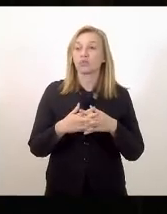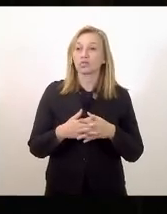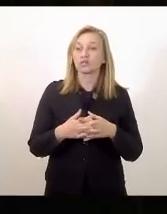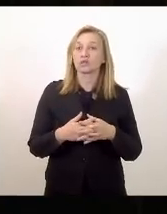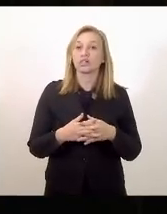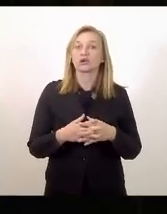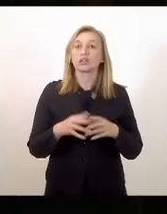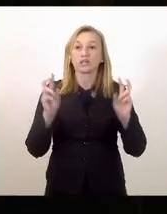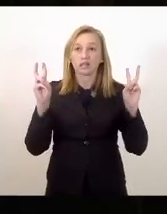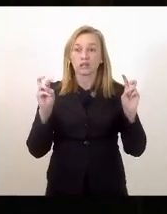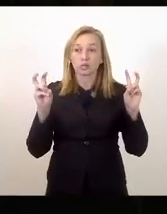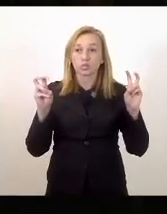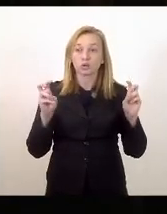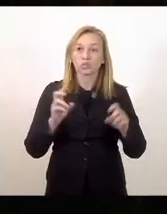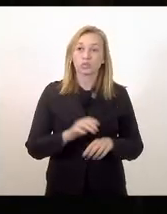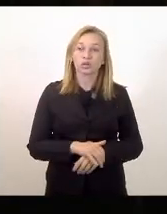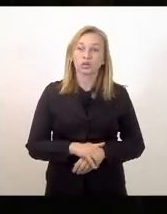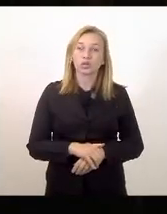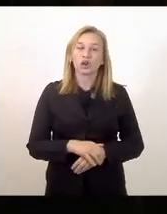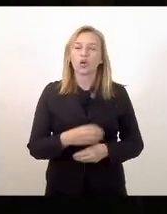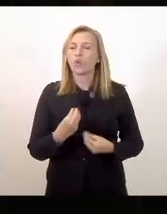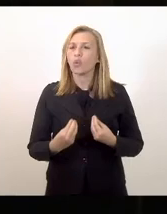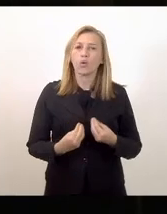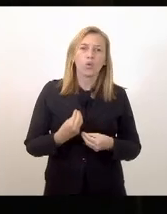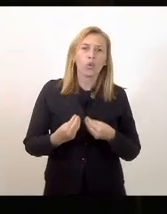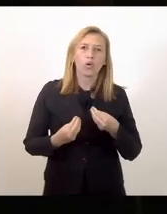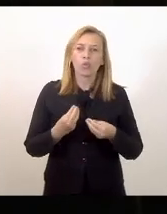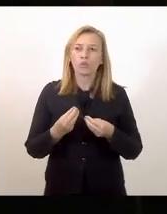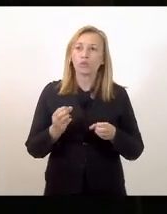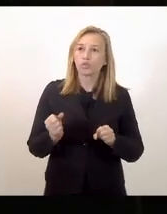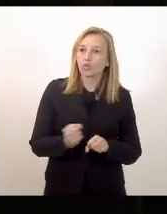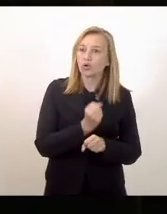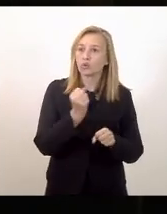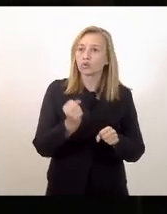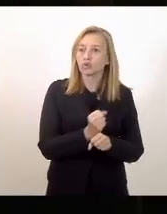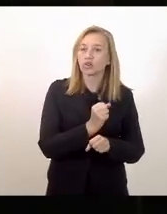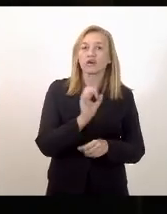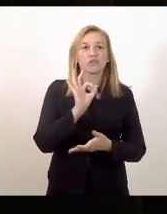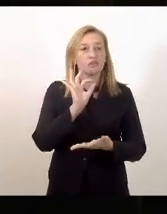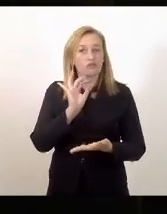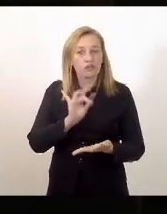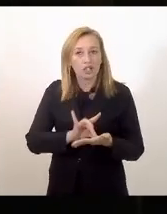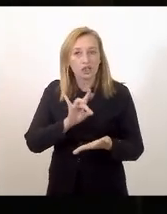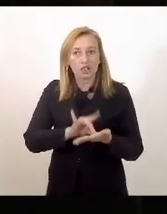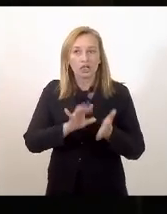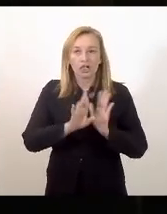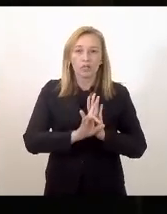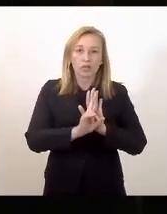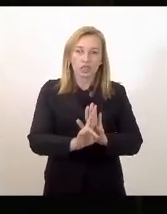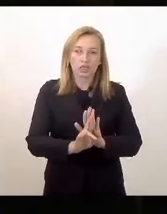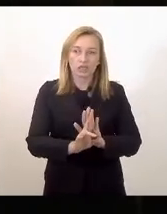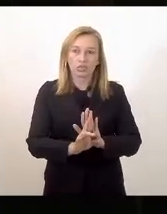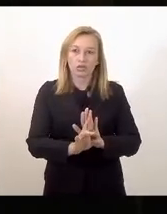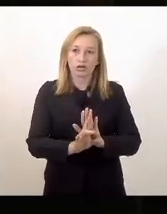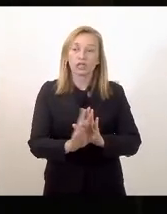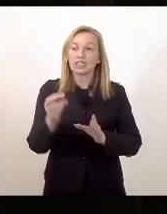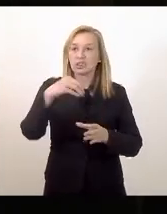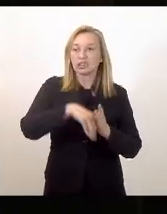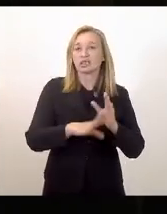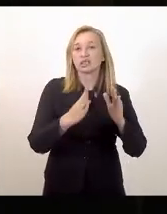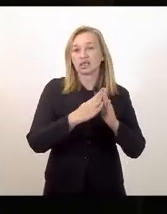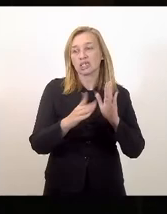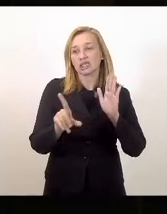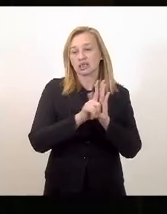cima disso, são de que forma a gente quer construir realmente uma representatividade dentro dessas